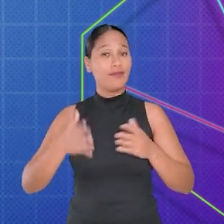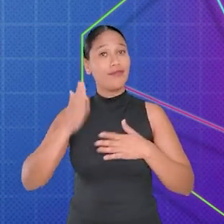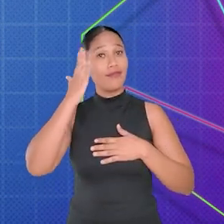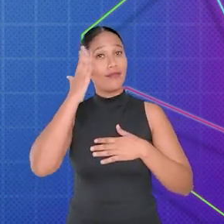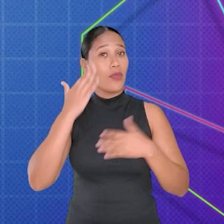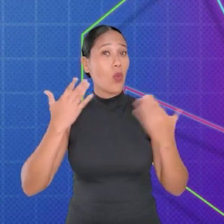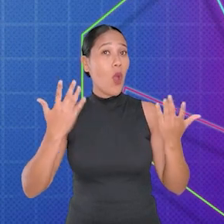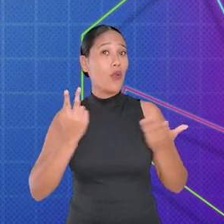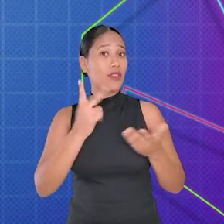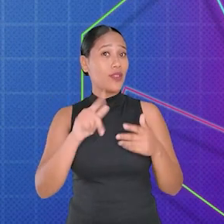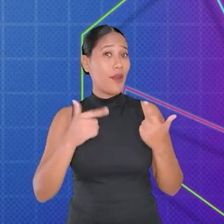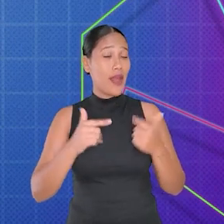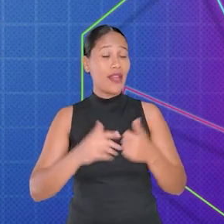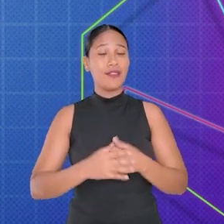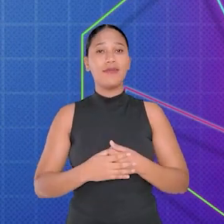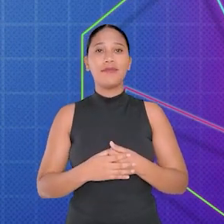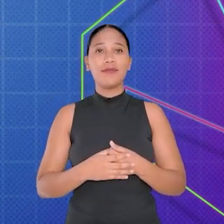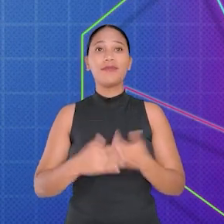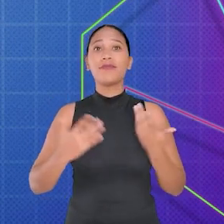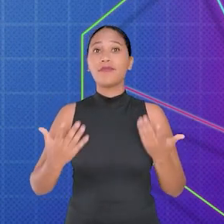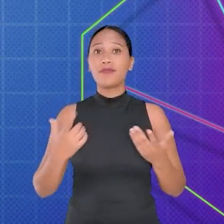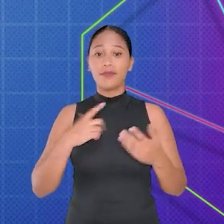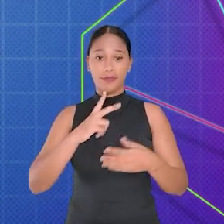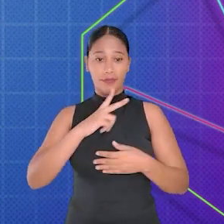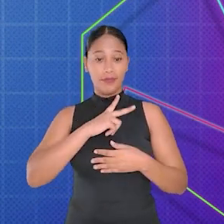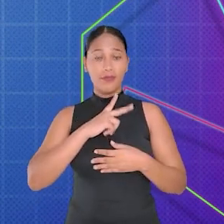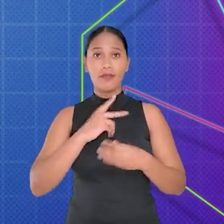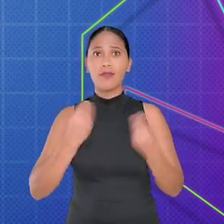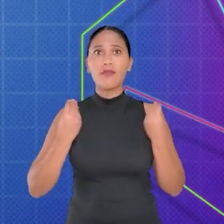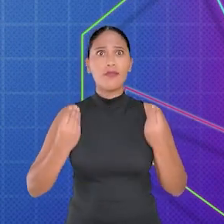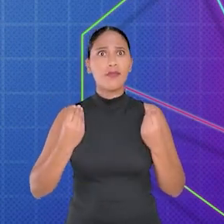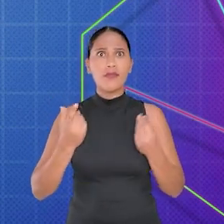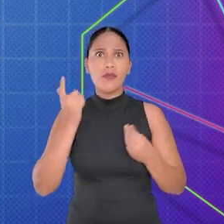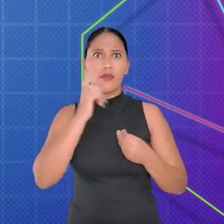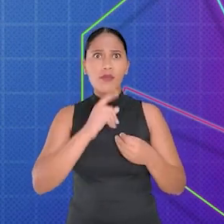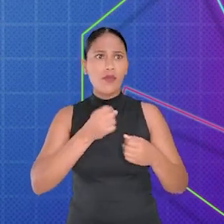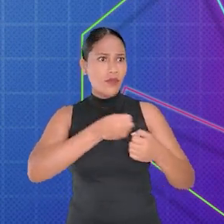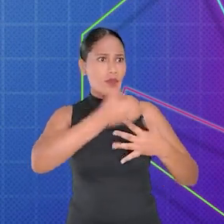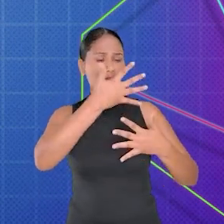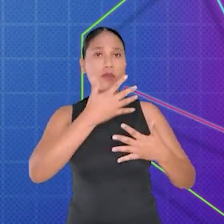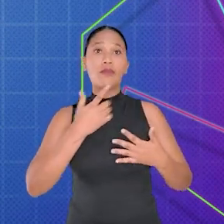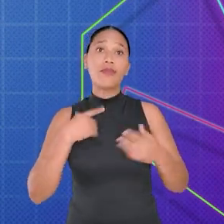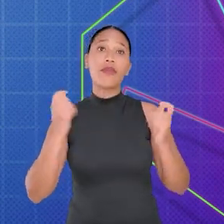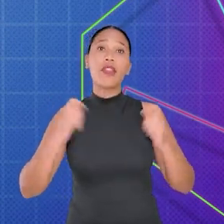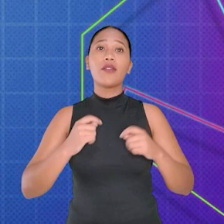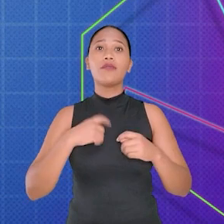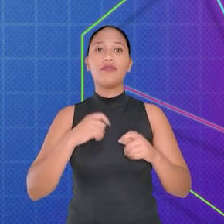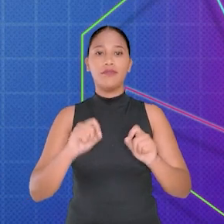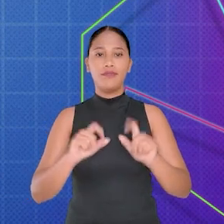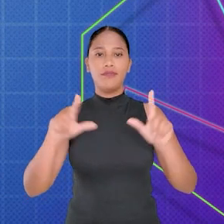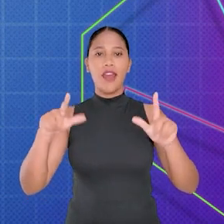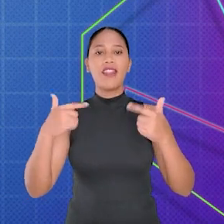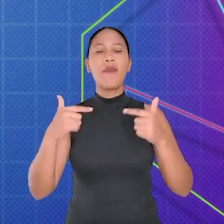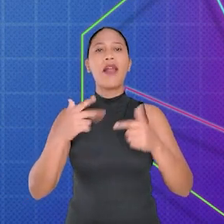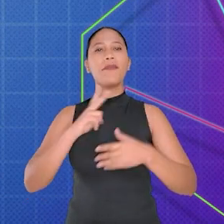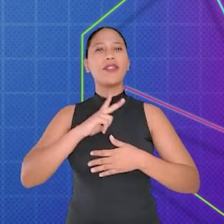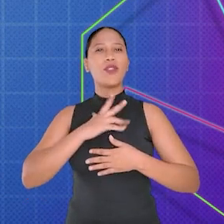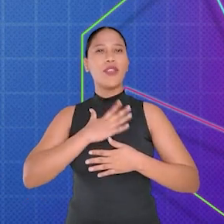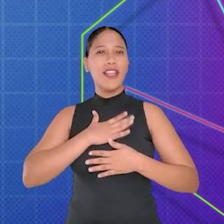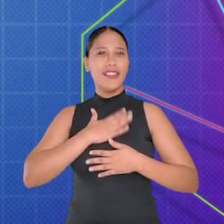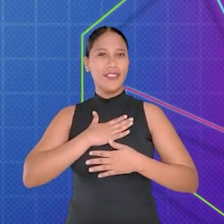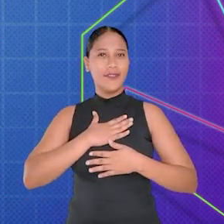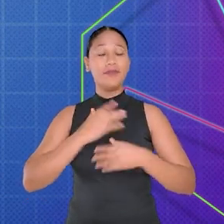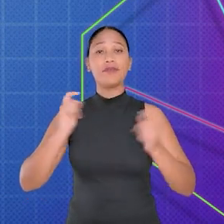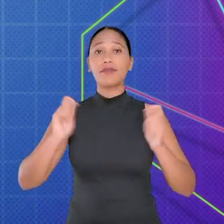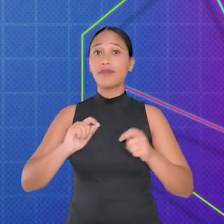para se adequar ao seu fluxo de trabalho. Para personalizar a interface do Blender, os usuários podem começar criando espaços de trabalho